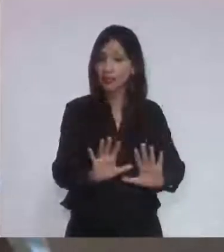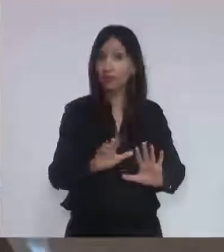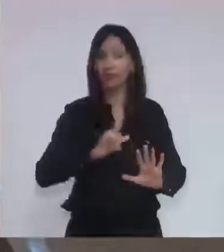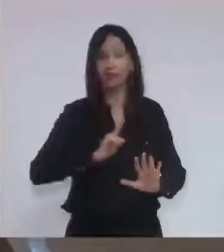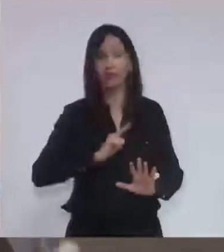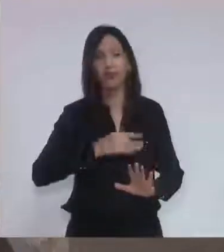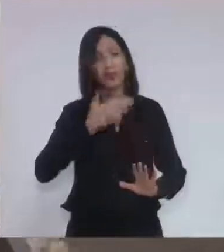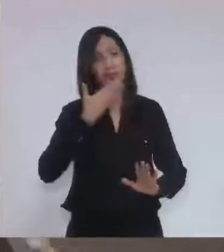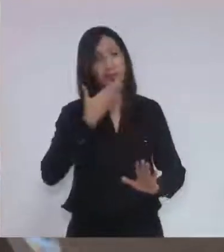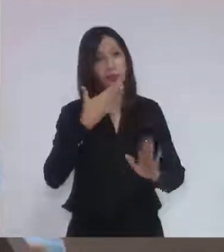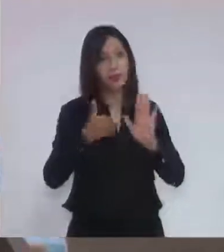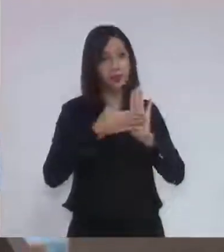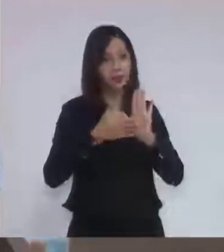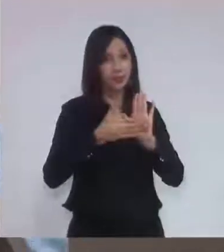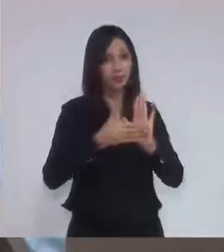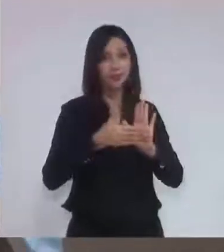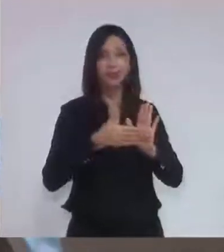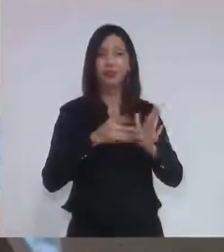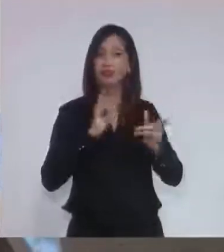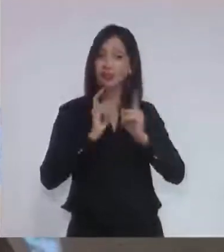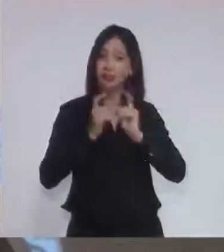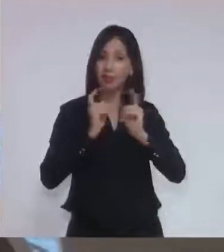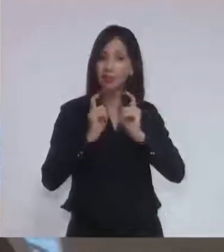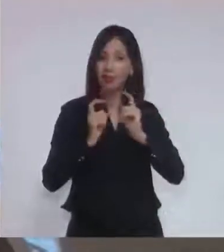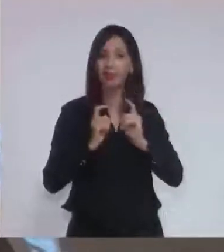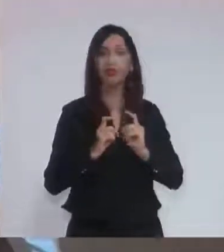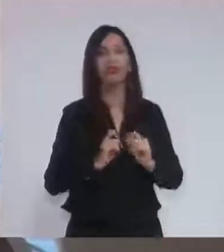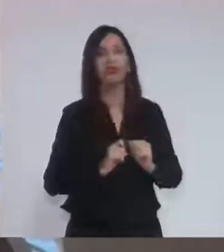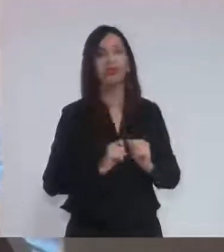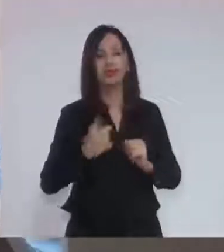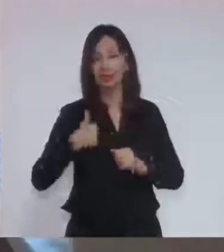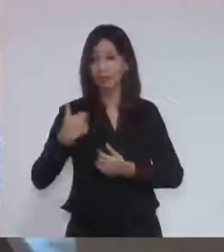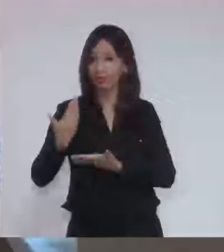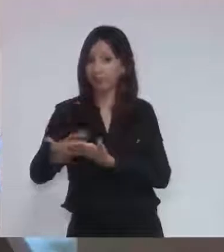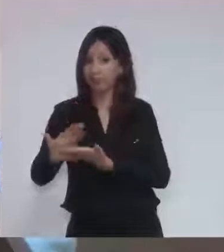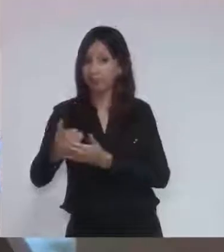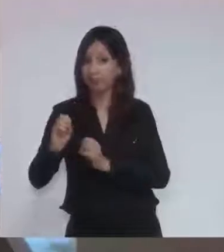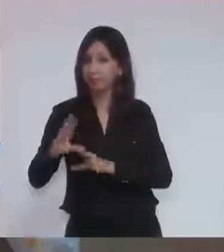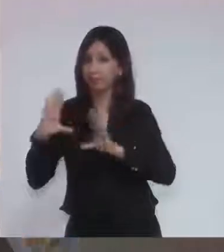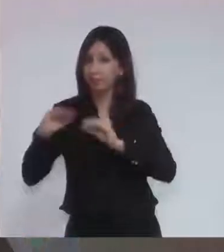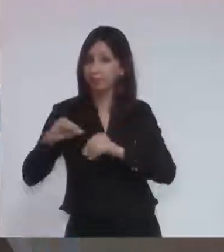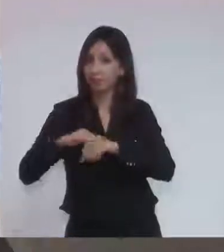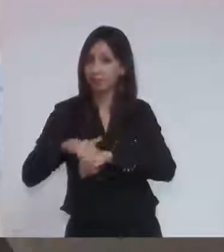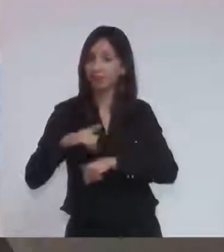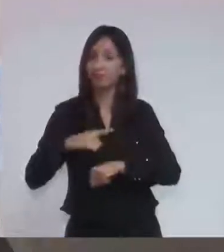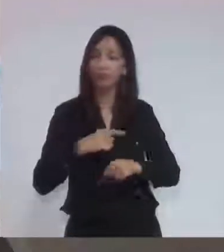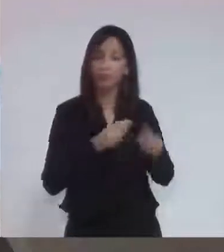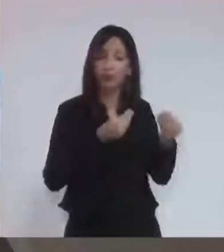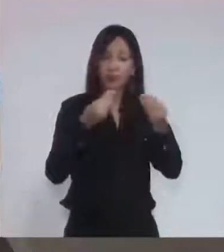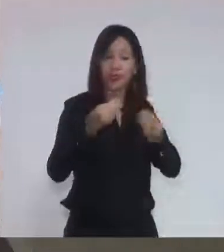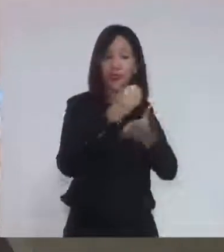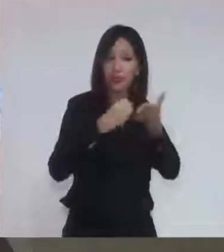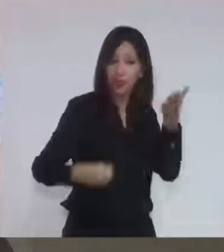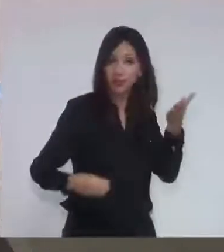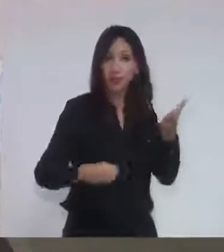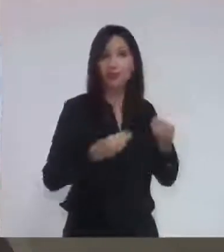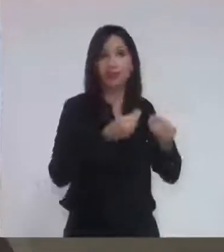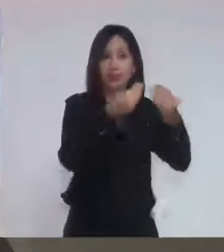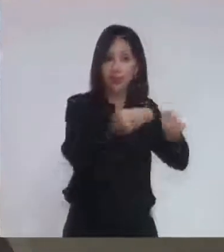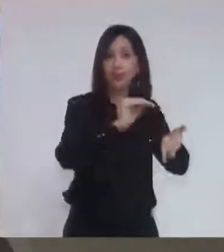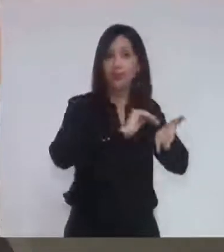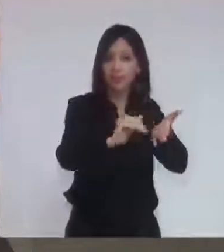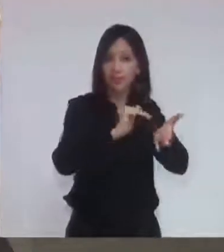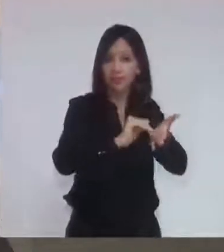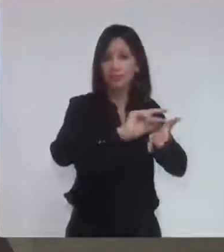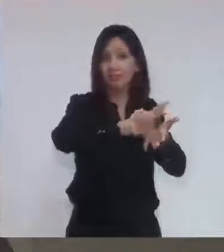vou conversar amanhã a reunião do Conseg, eu dou aula à noite, mas eu vou encaminhar um ofício para o Conseg, como vou encaminhar para a Secretaria também,